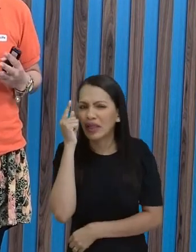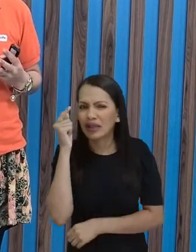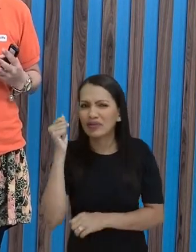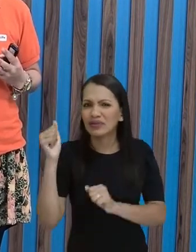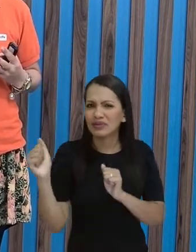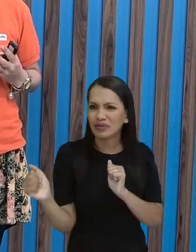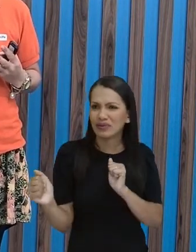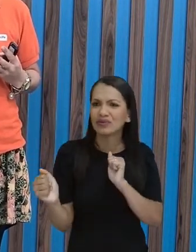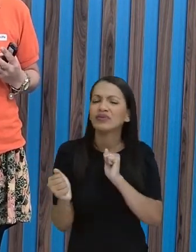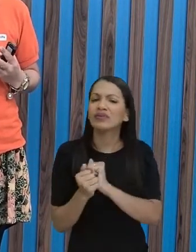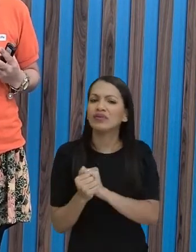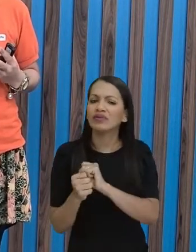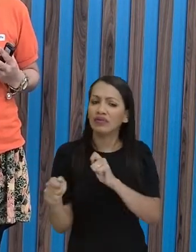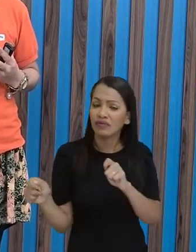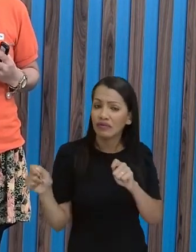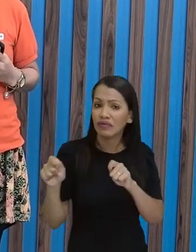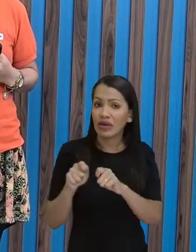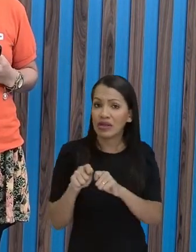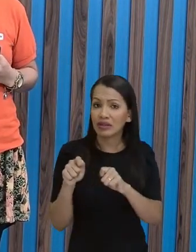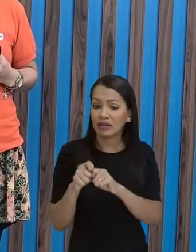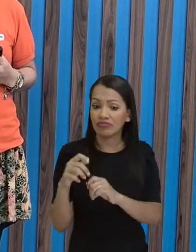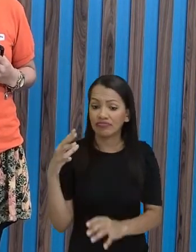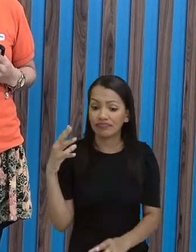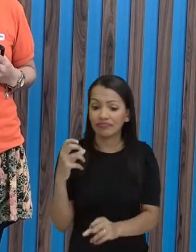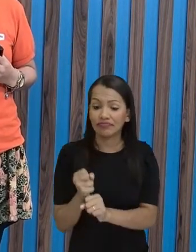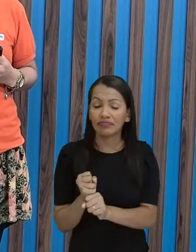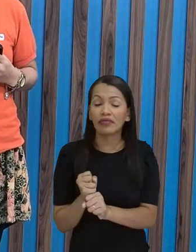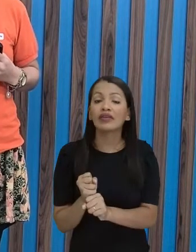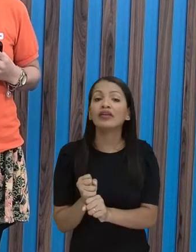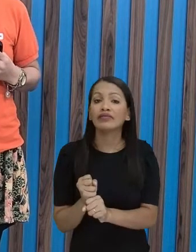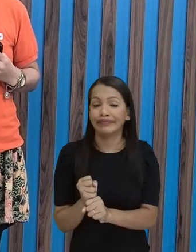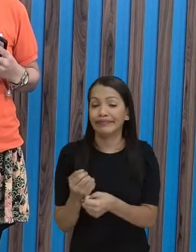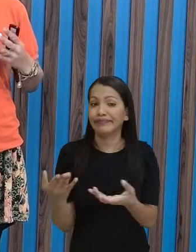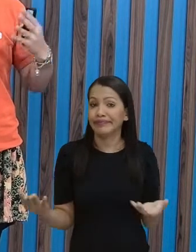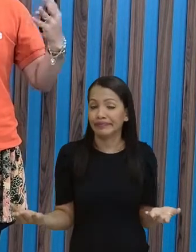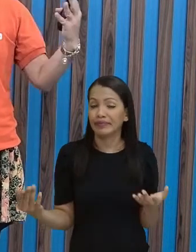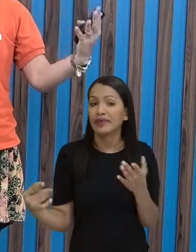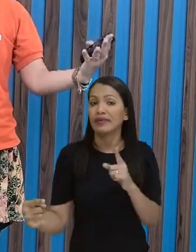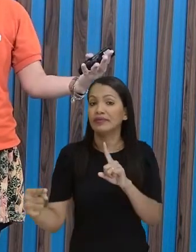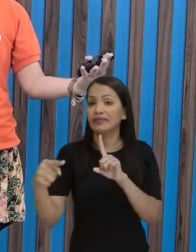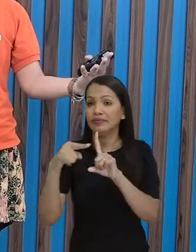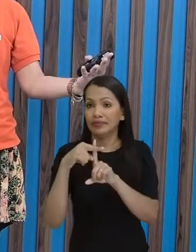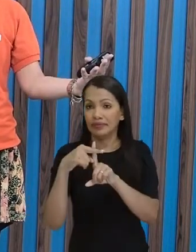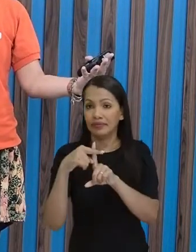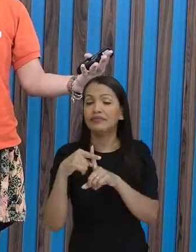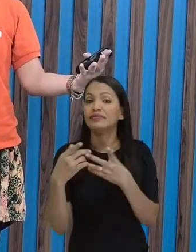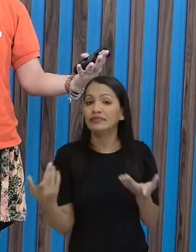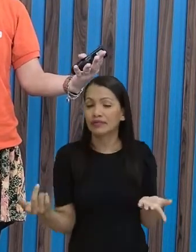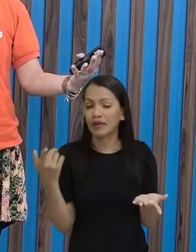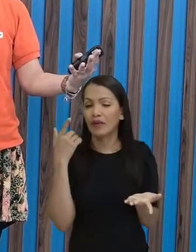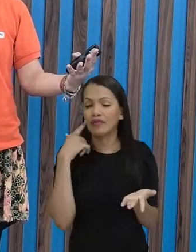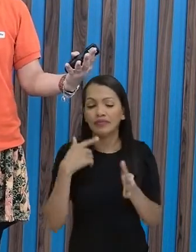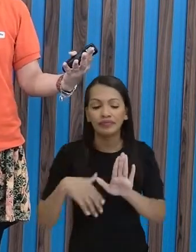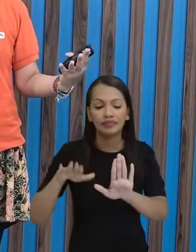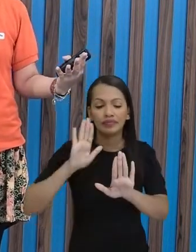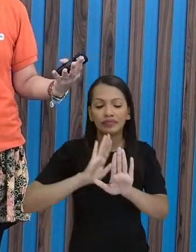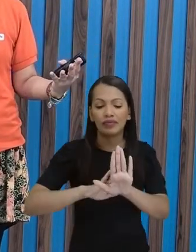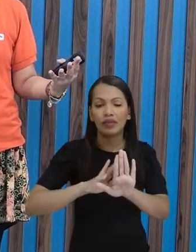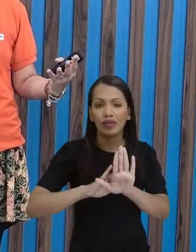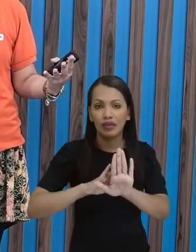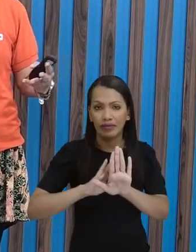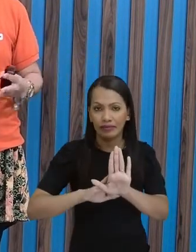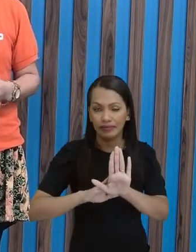então eu vou fazer a adição. O sinal vai ser o de mais. Juntar esta página mais